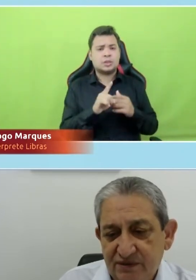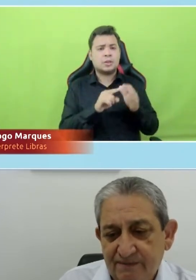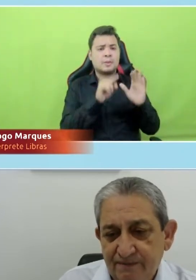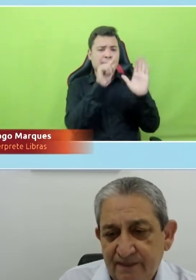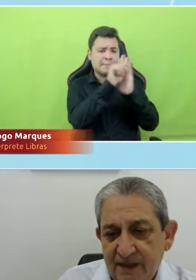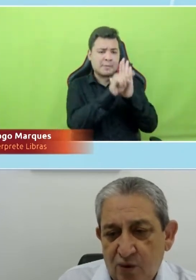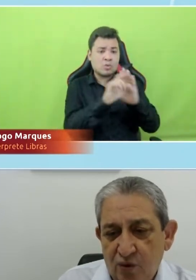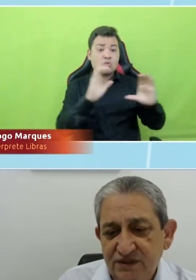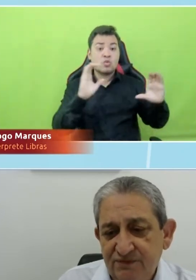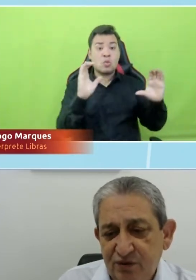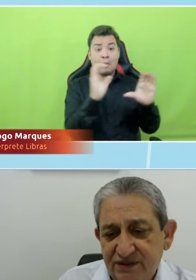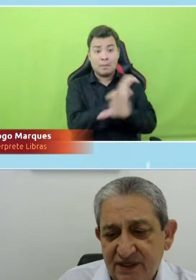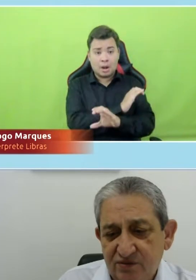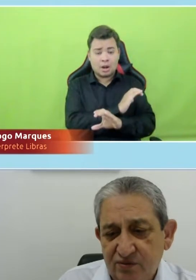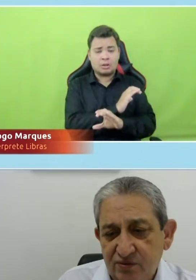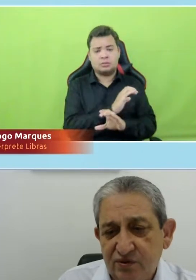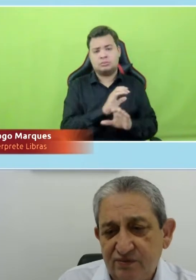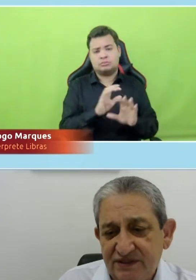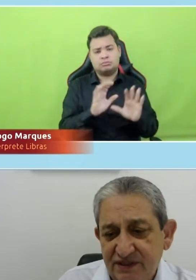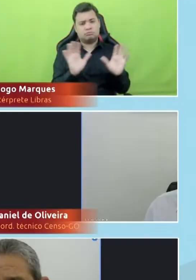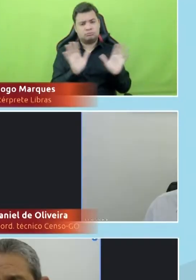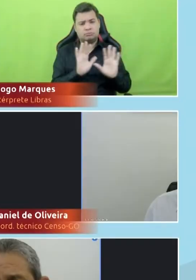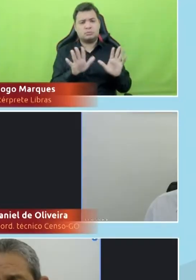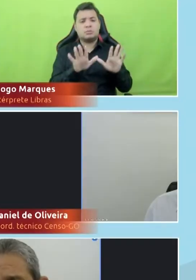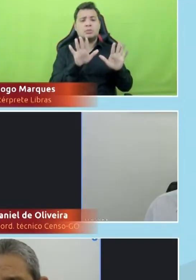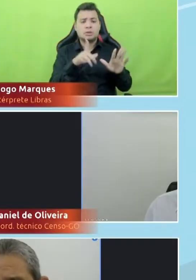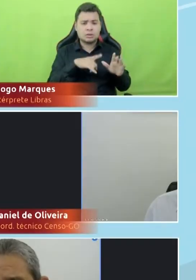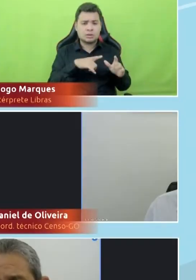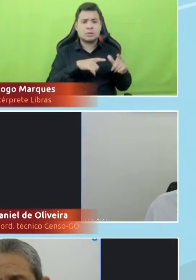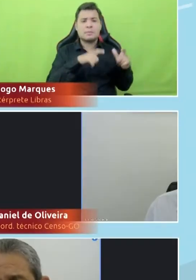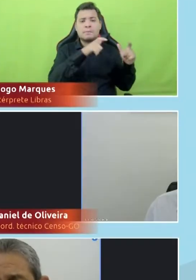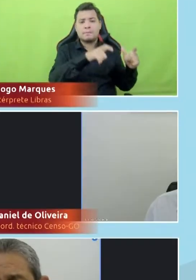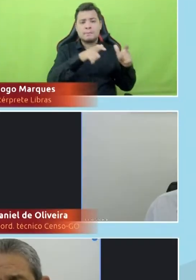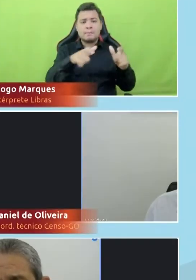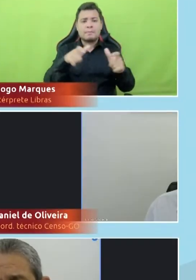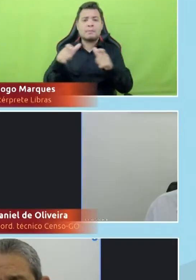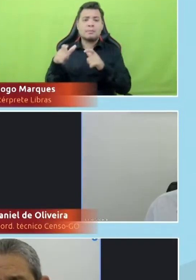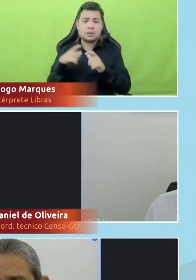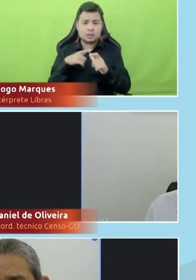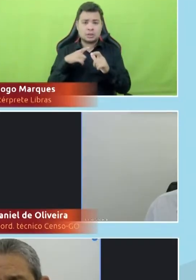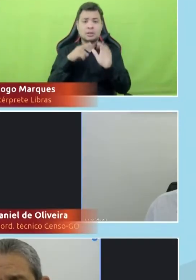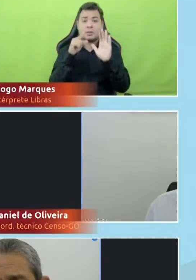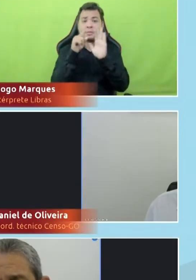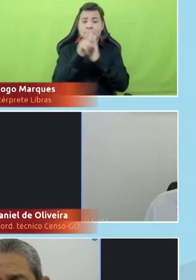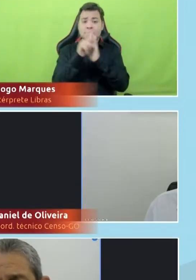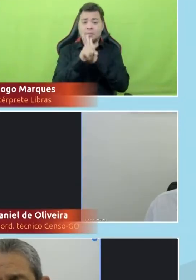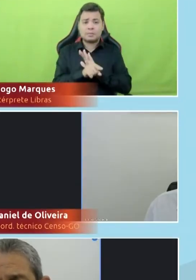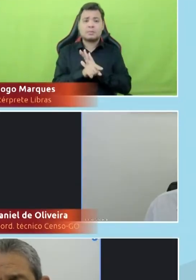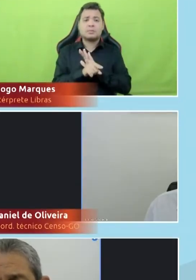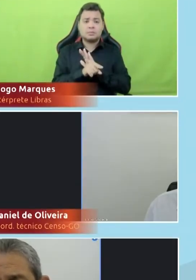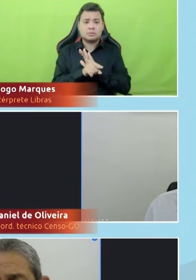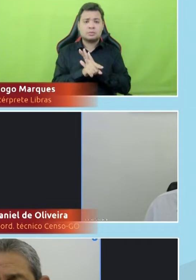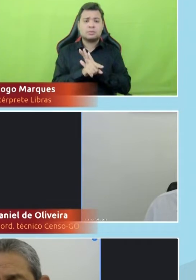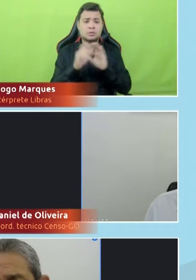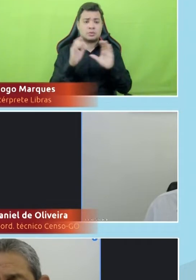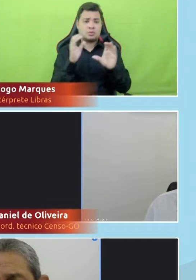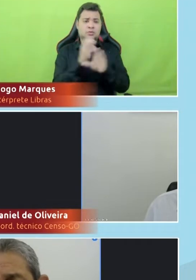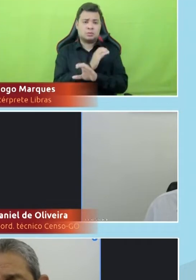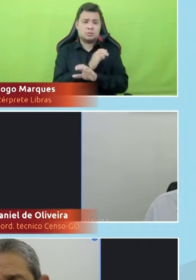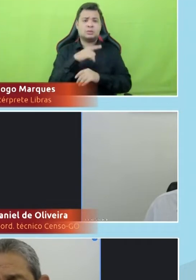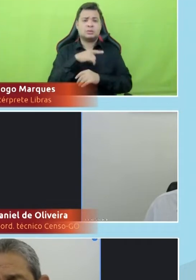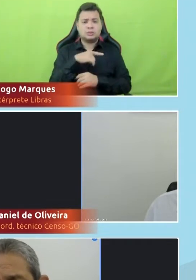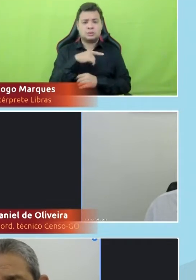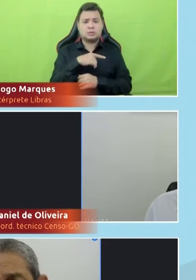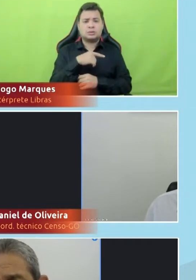domicílios, 11% dos domicílios, então, respondem um questionário completo, que contam com